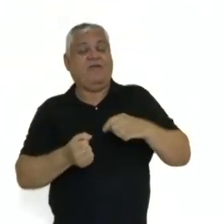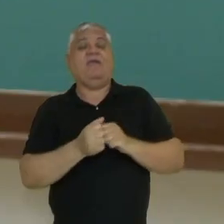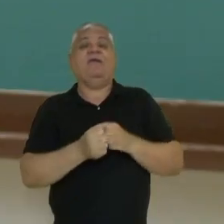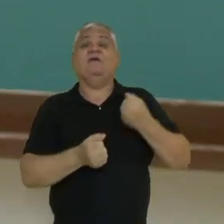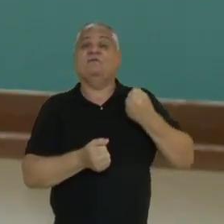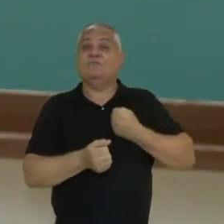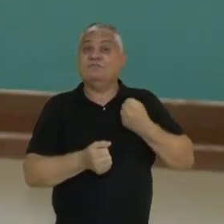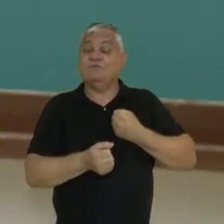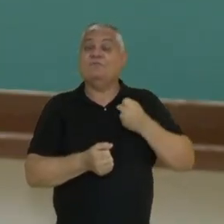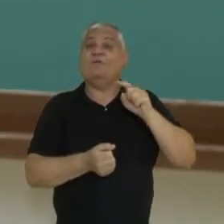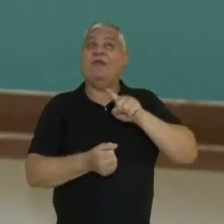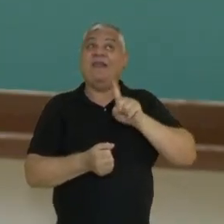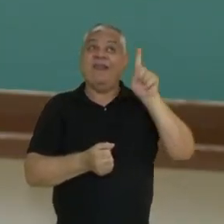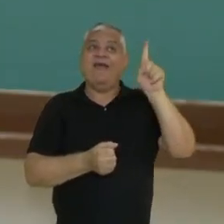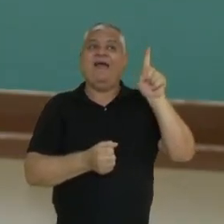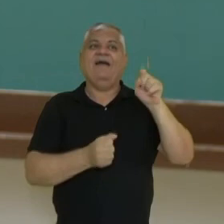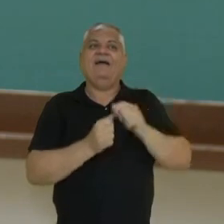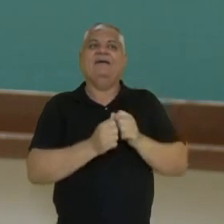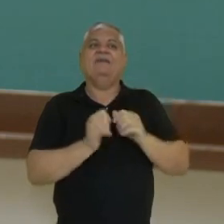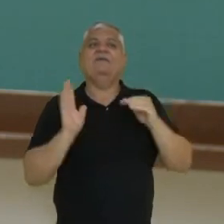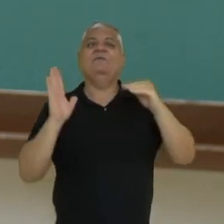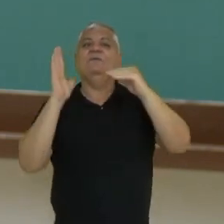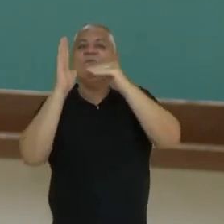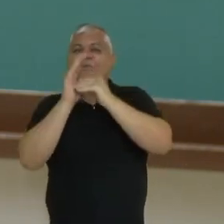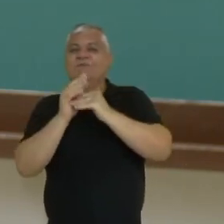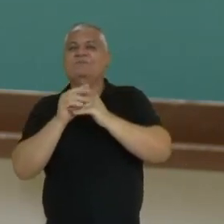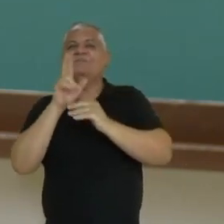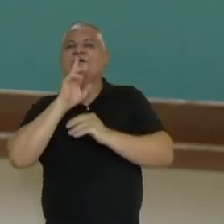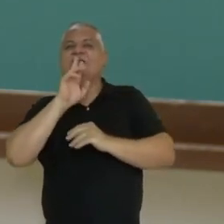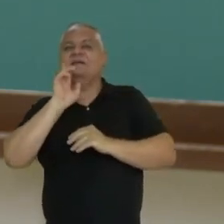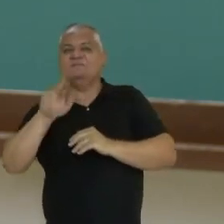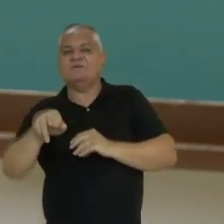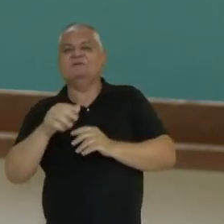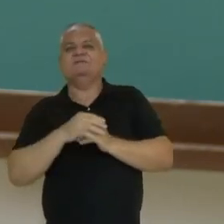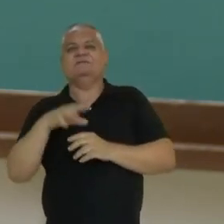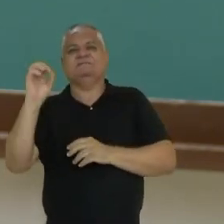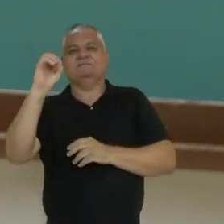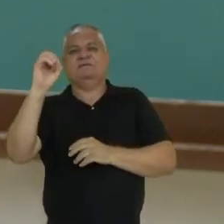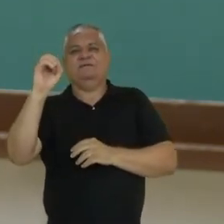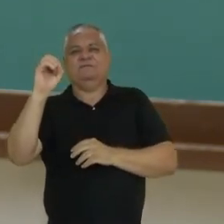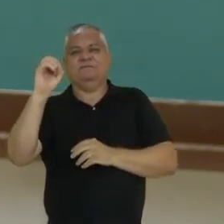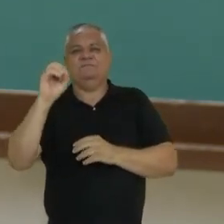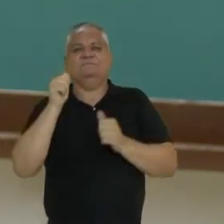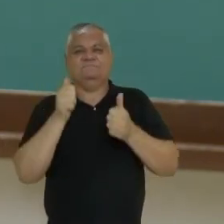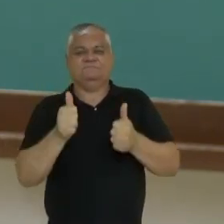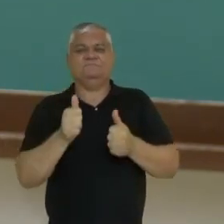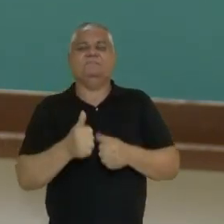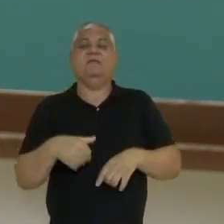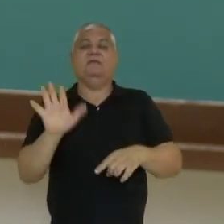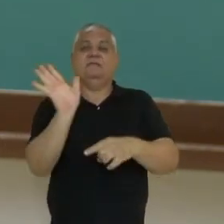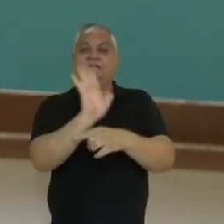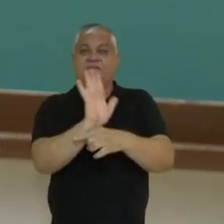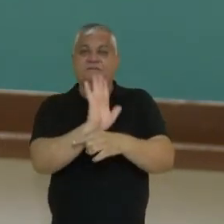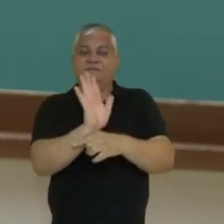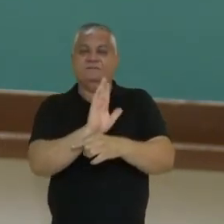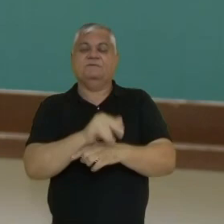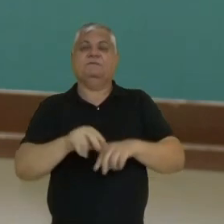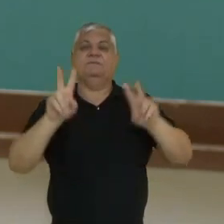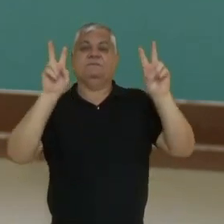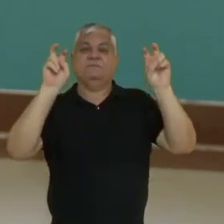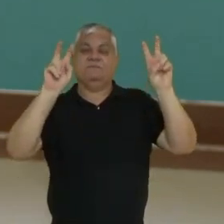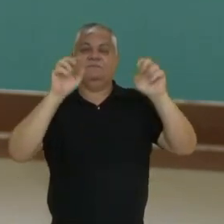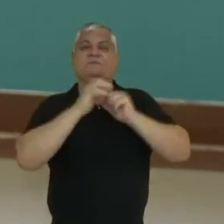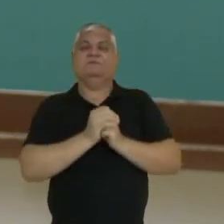indicado lá no meu expoente e o meu último termo é o Zé certo gente Então nesse